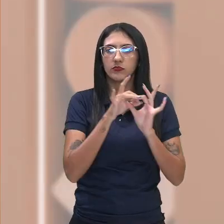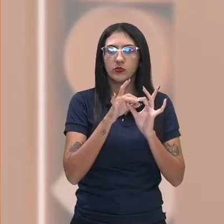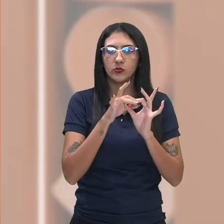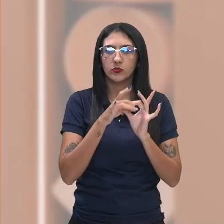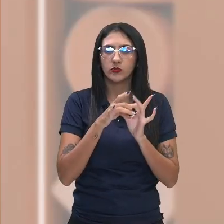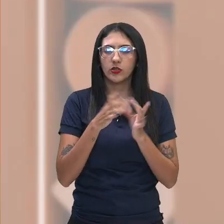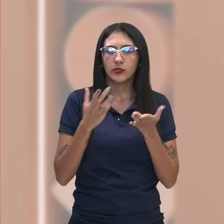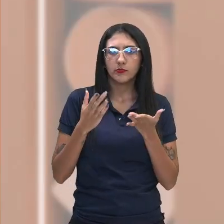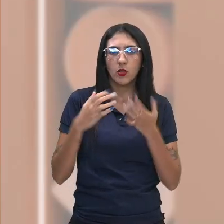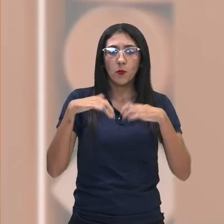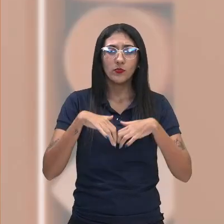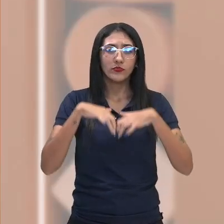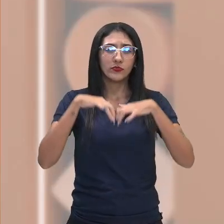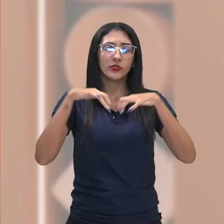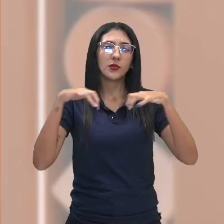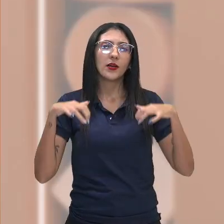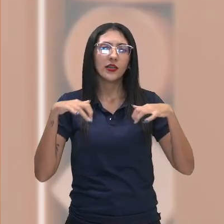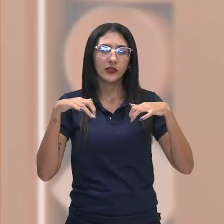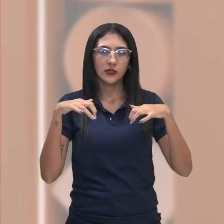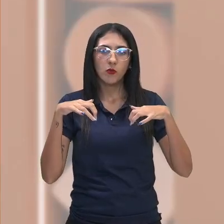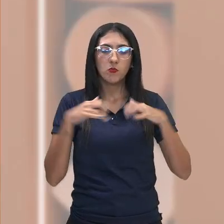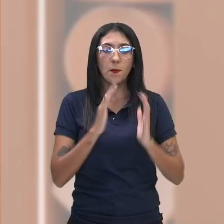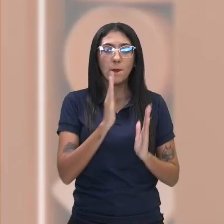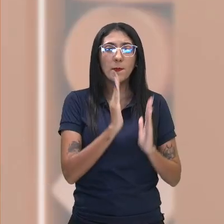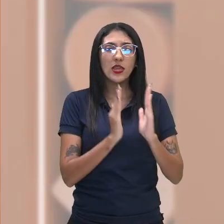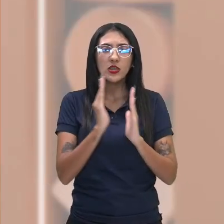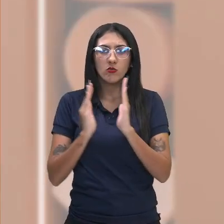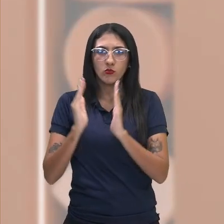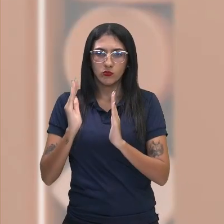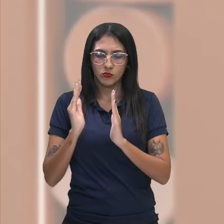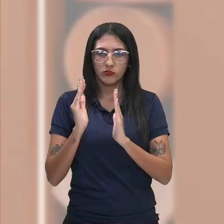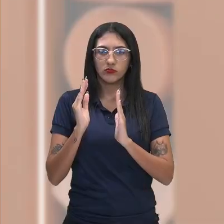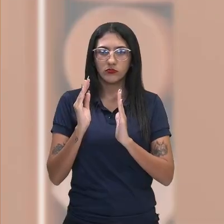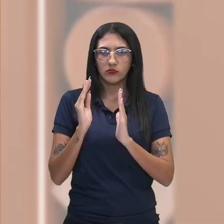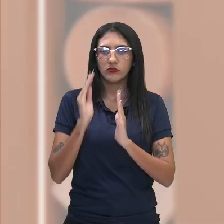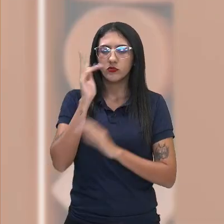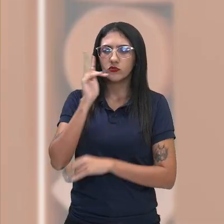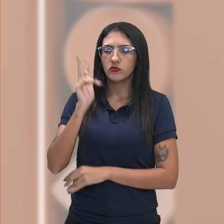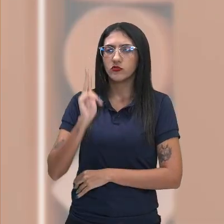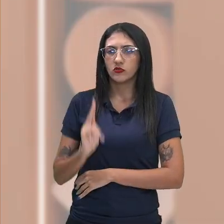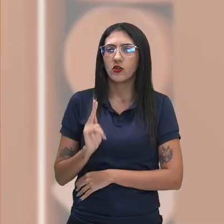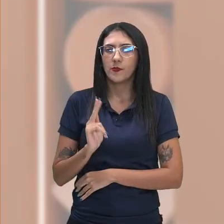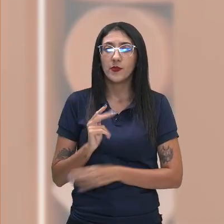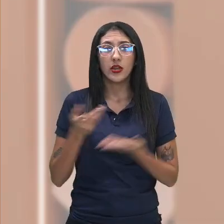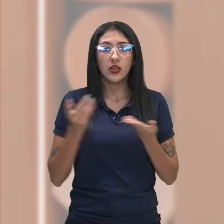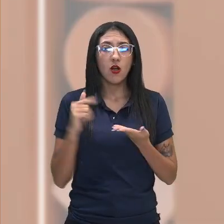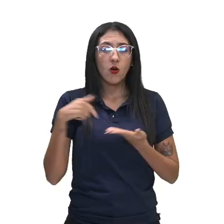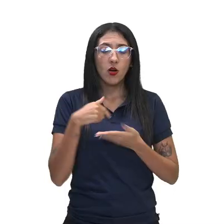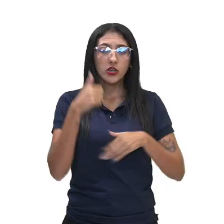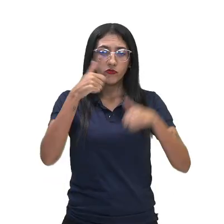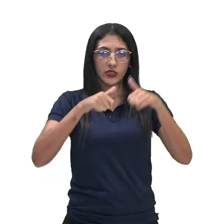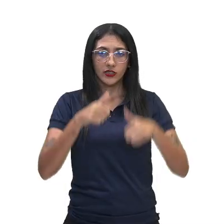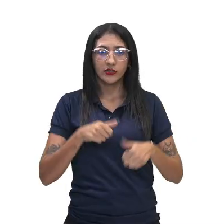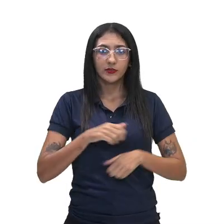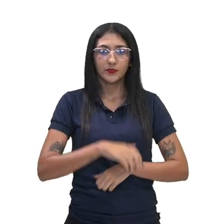uma divisão em períodos históricos que vamos analisar